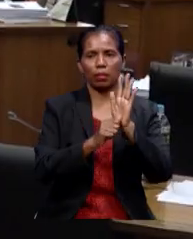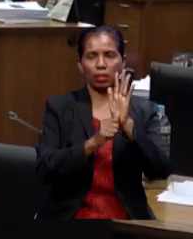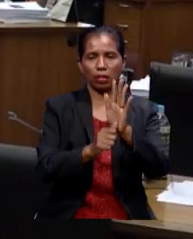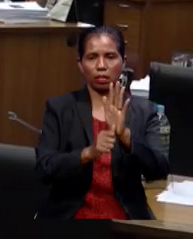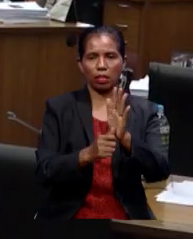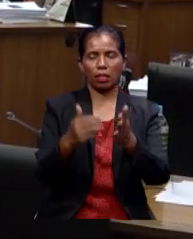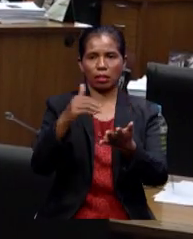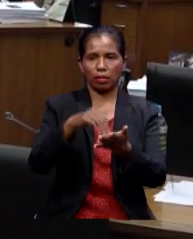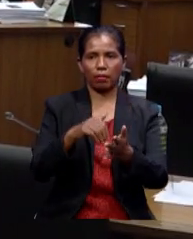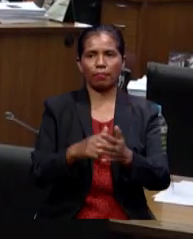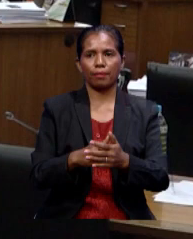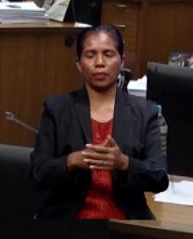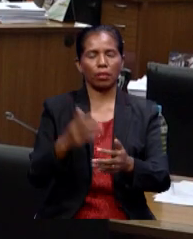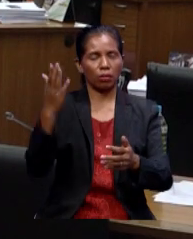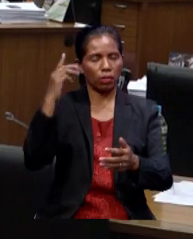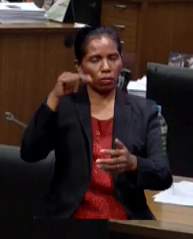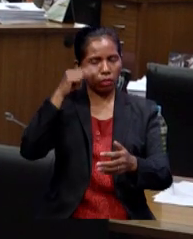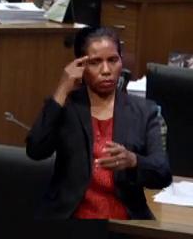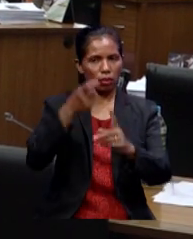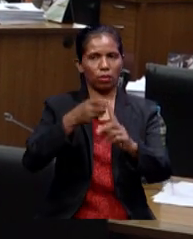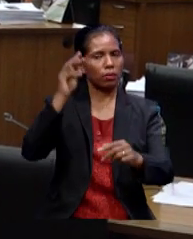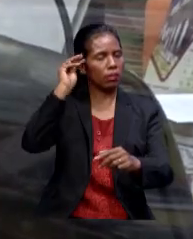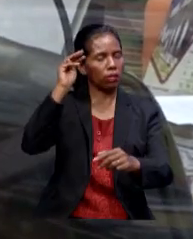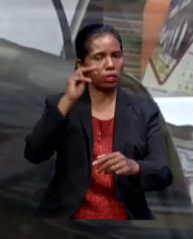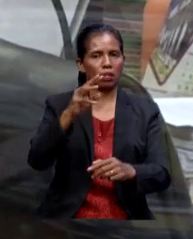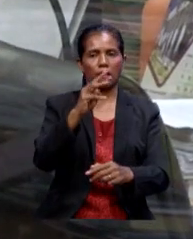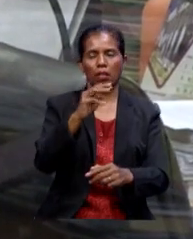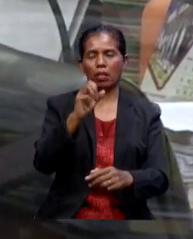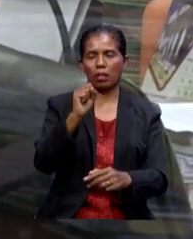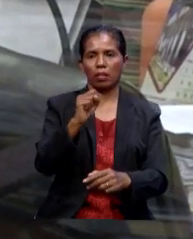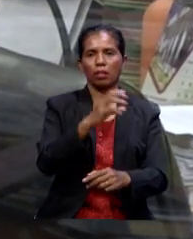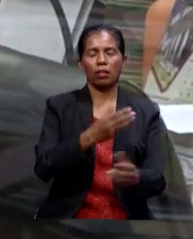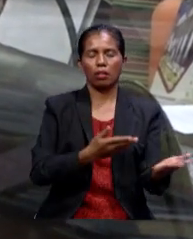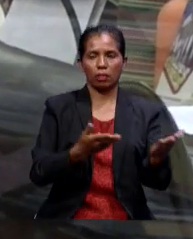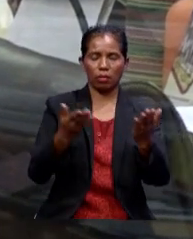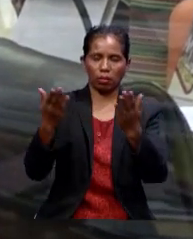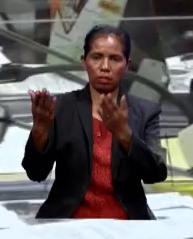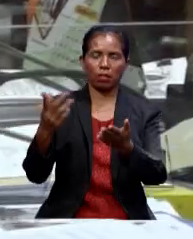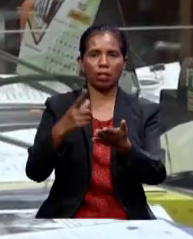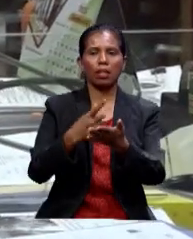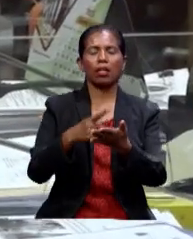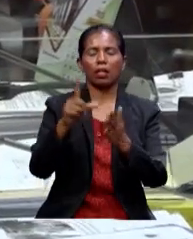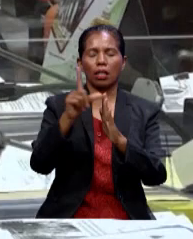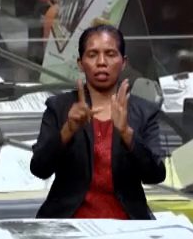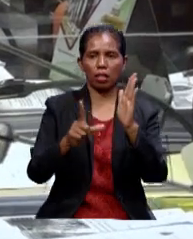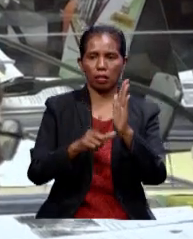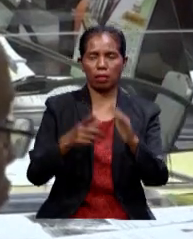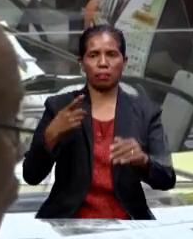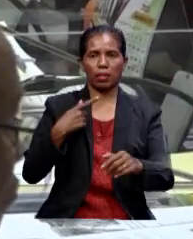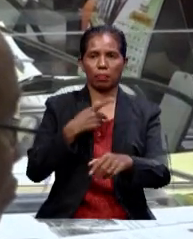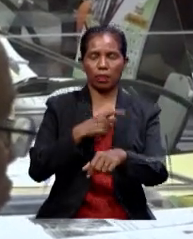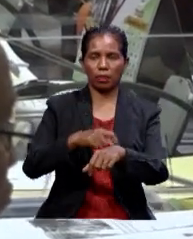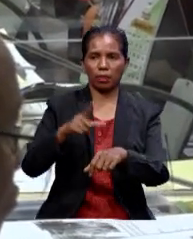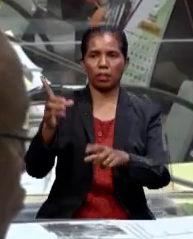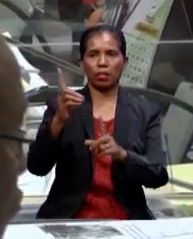idane. Antes ne, governo li husi Ministério Solidariedade Social no Inclusão submete proposta alteração lei pensão vitalícia ba Parlamento Nasional iha lorong